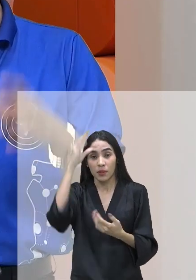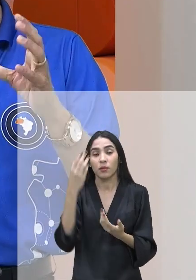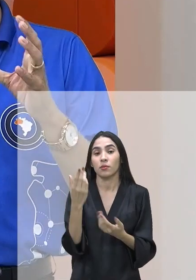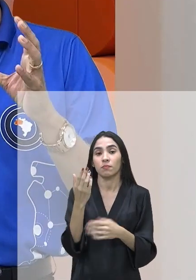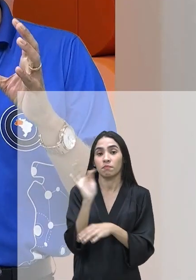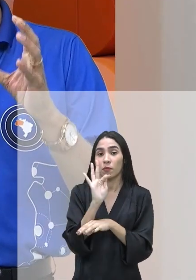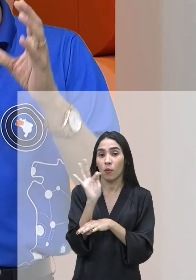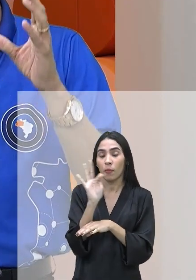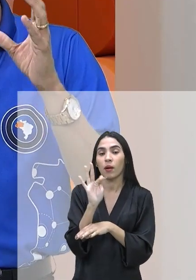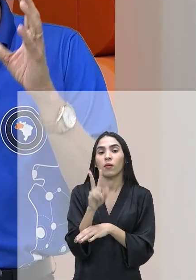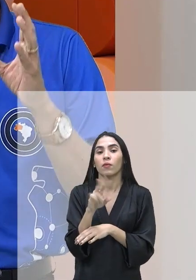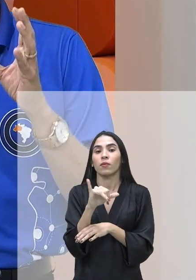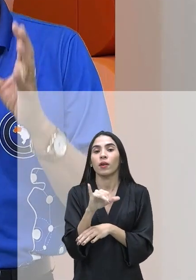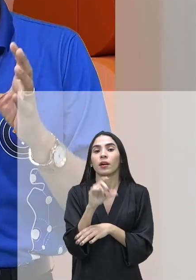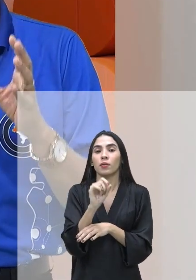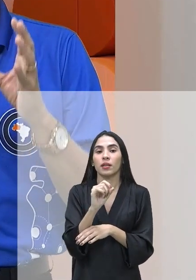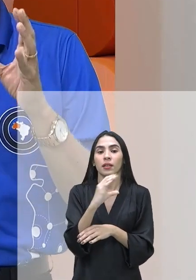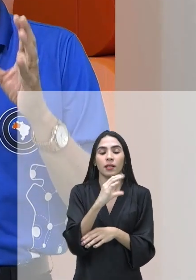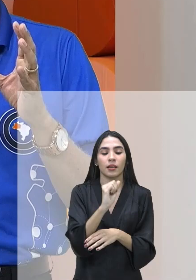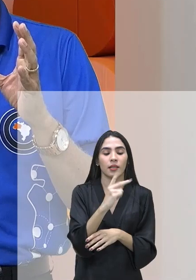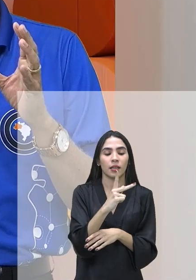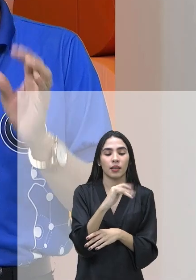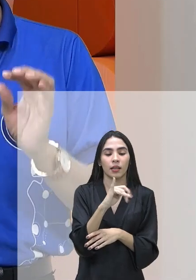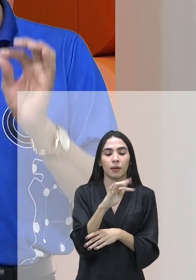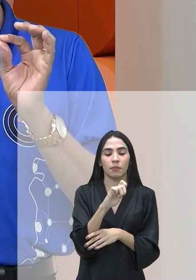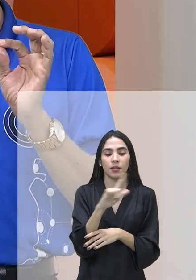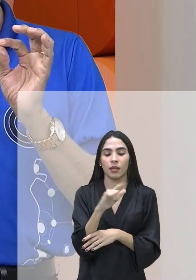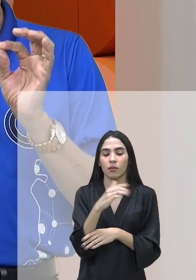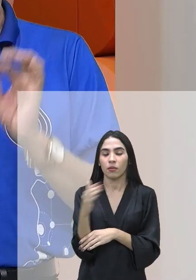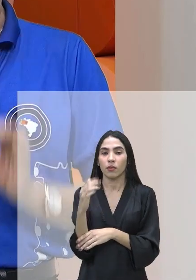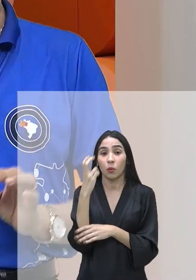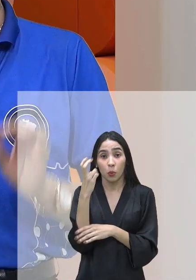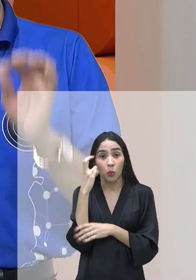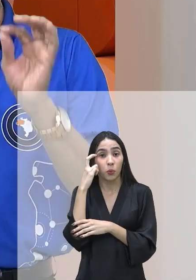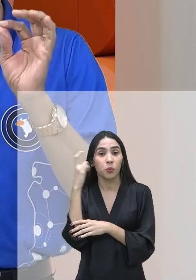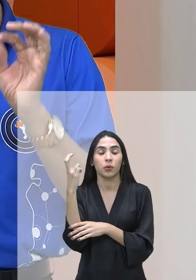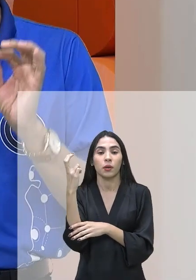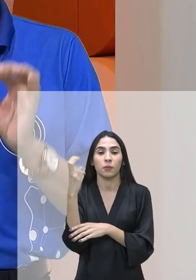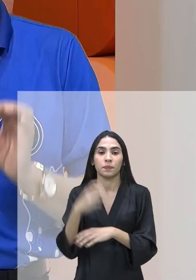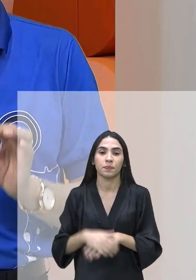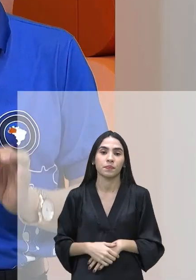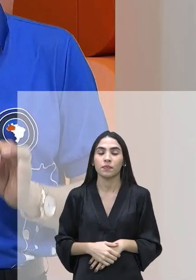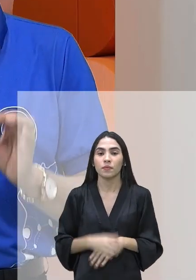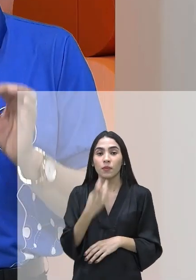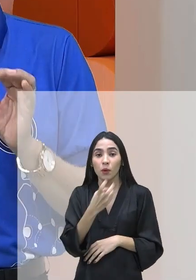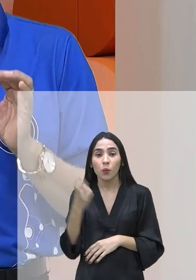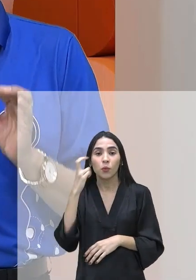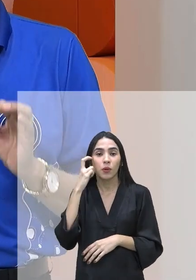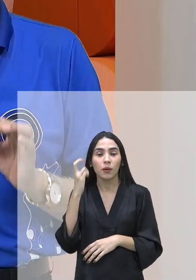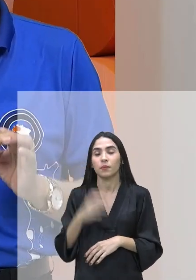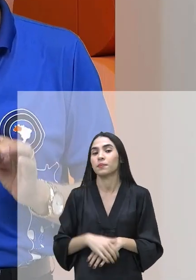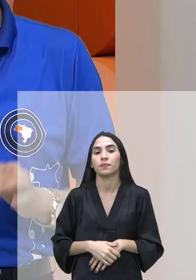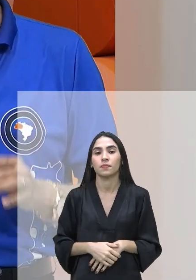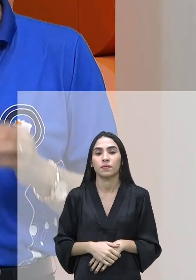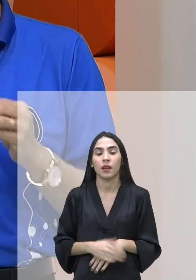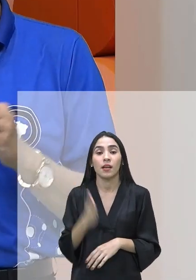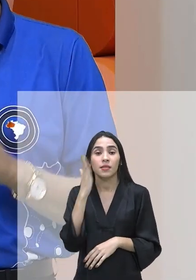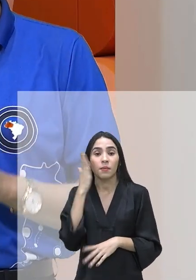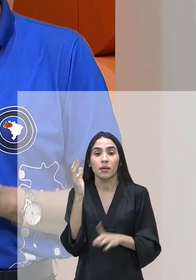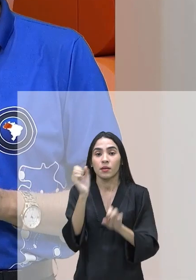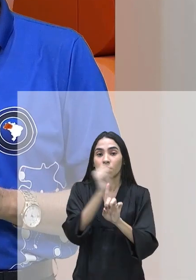formal forma o capital cultural, isto é, saber